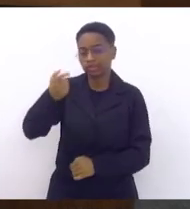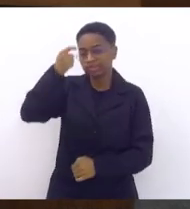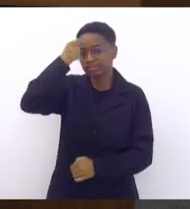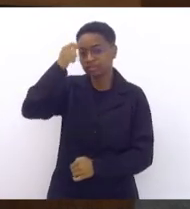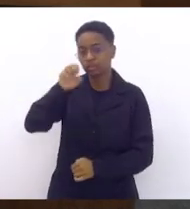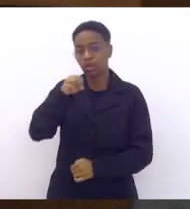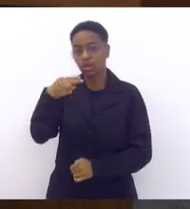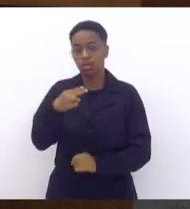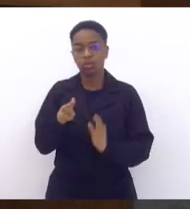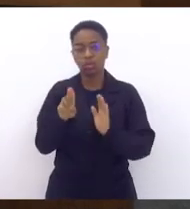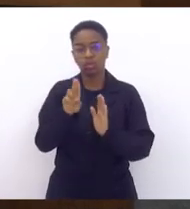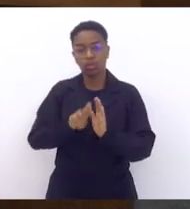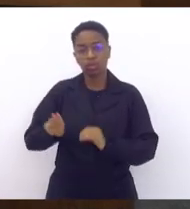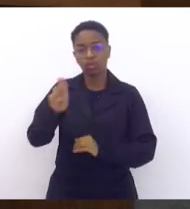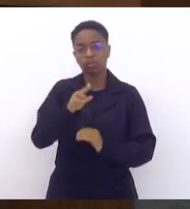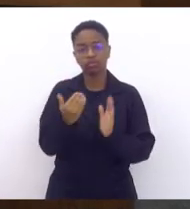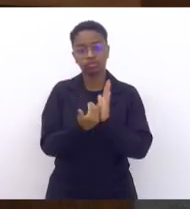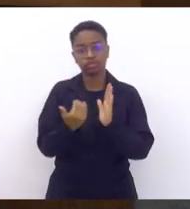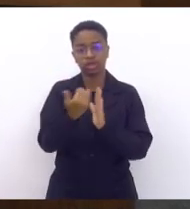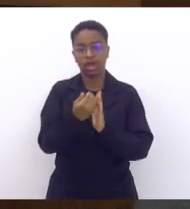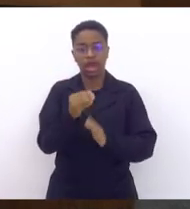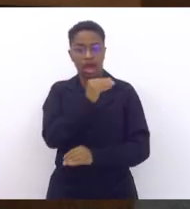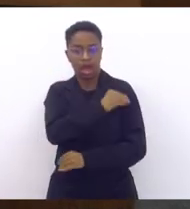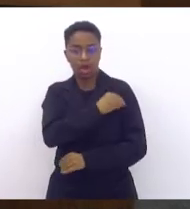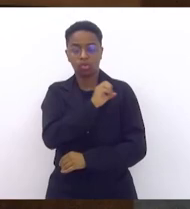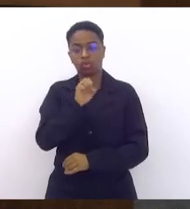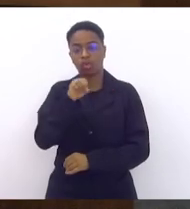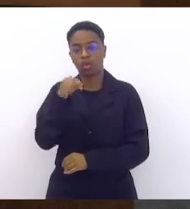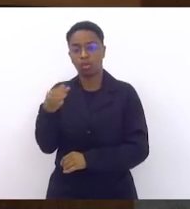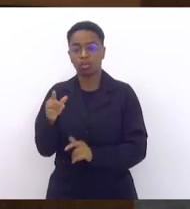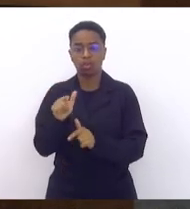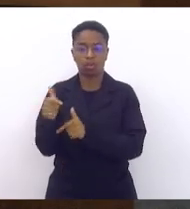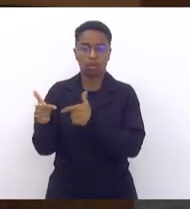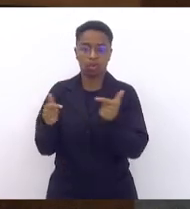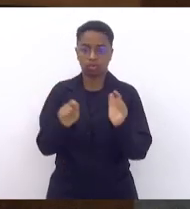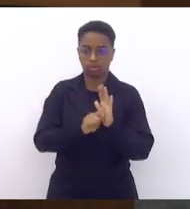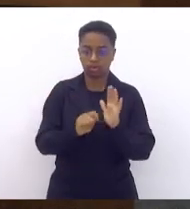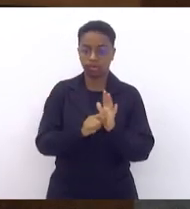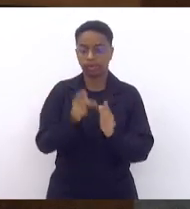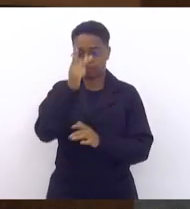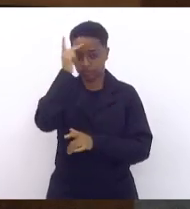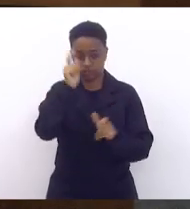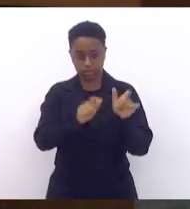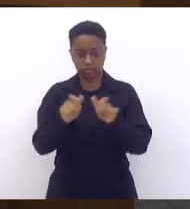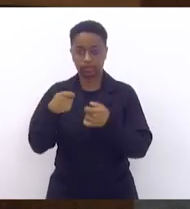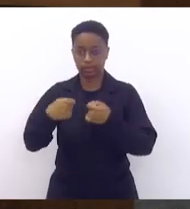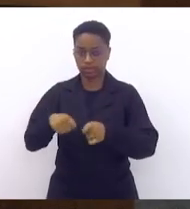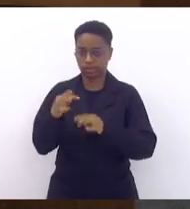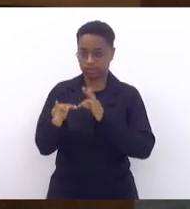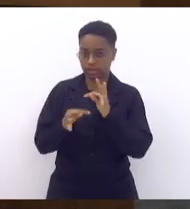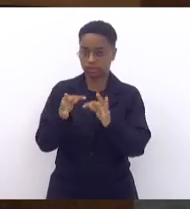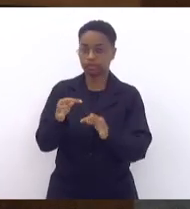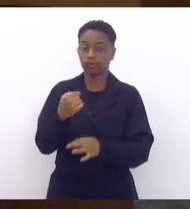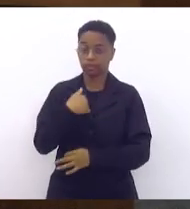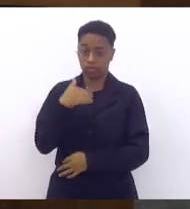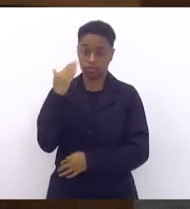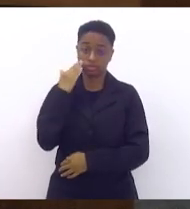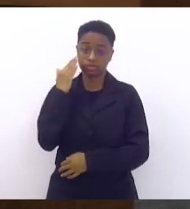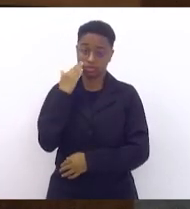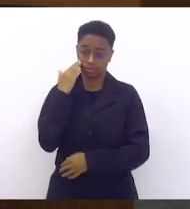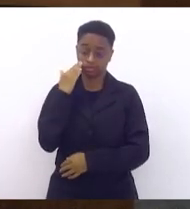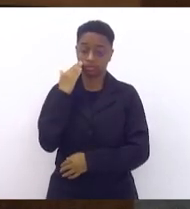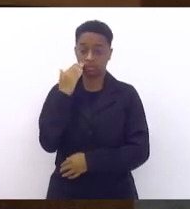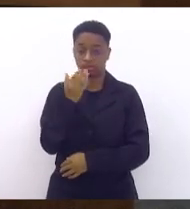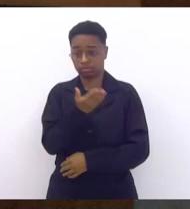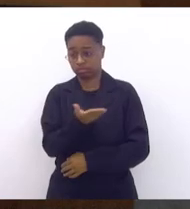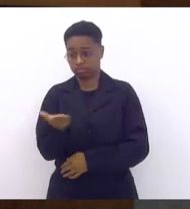uso abusivo de álcool e outras drogas, pessoas que precisam de tratamento. Eu sei que muitos dos companheiros,